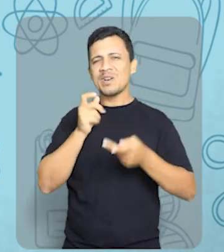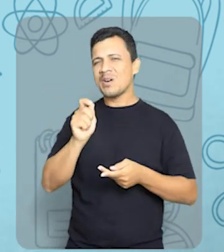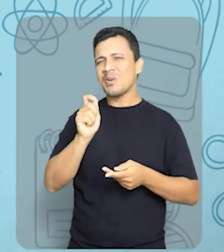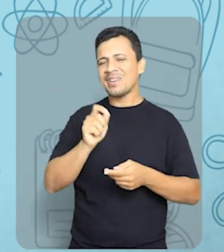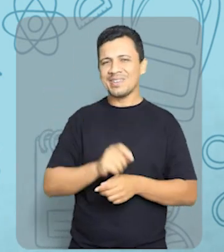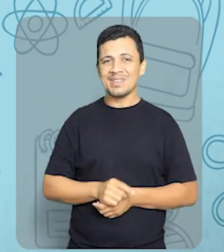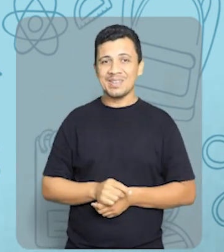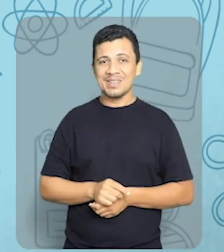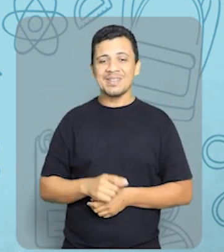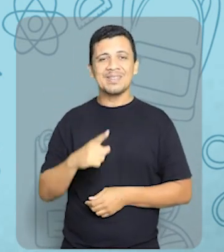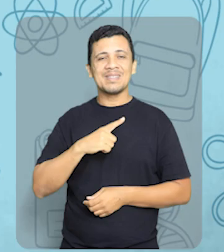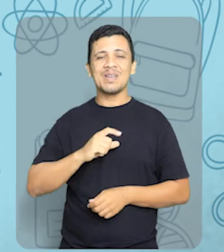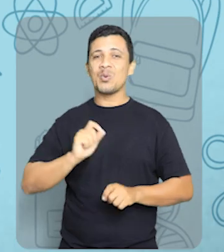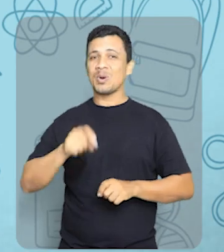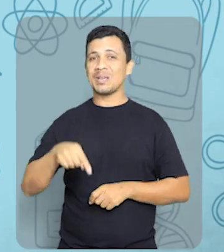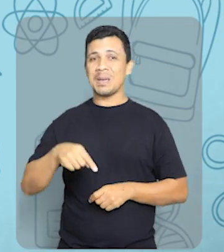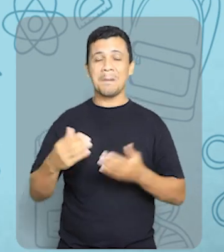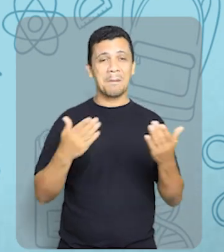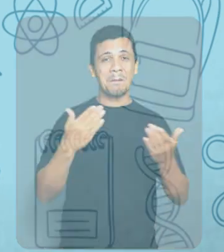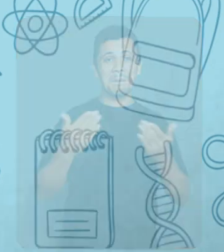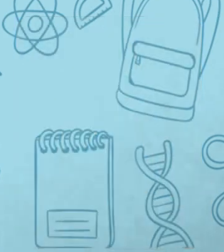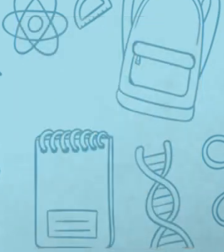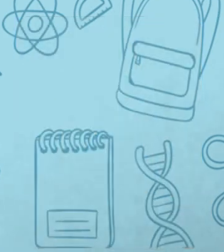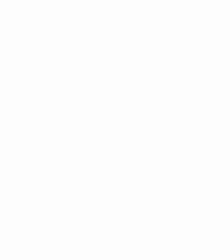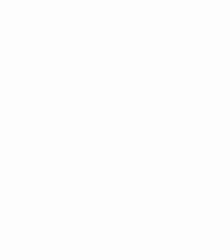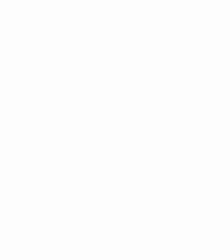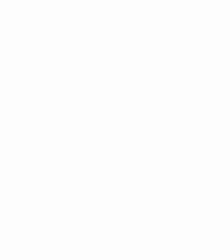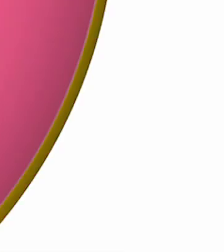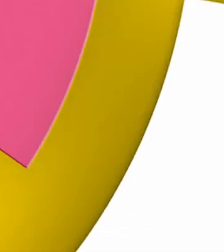fica sabendo em nosso quadro Papo Nota 10.